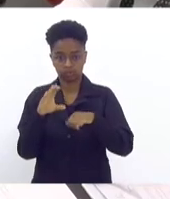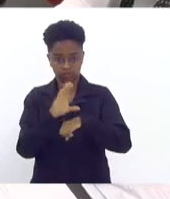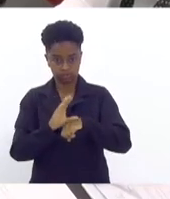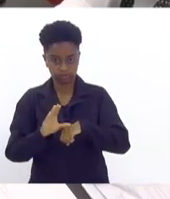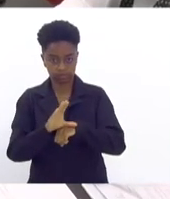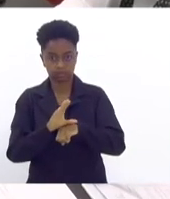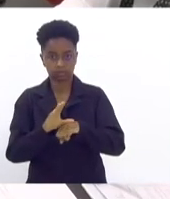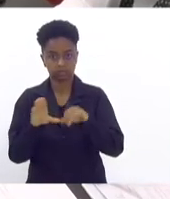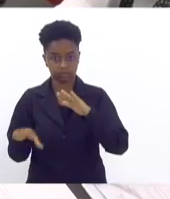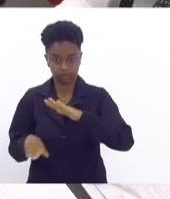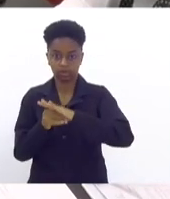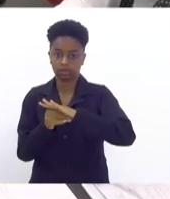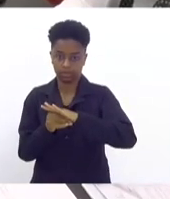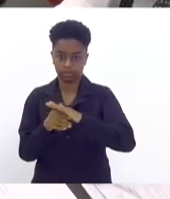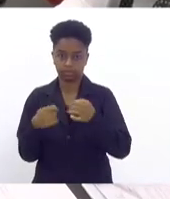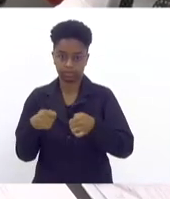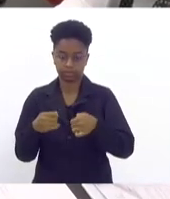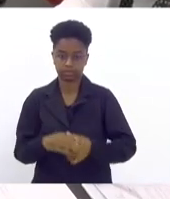constitucionalidade com emenda.